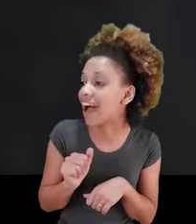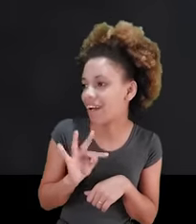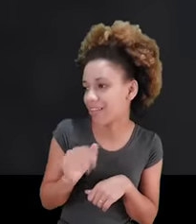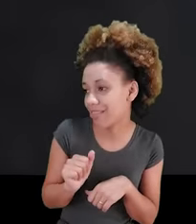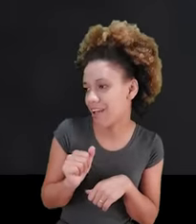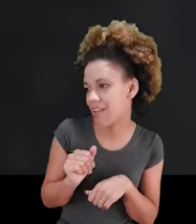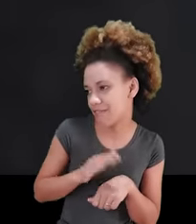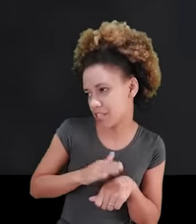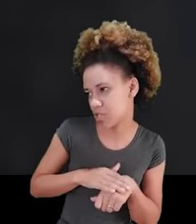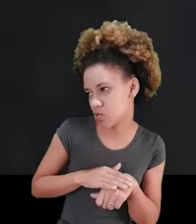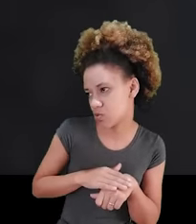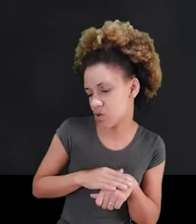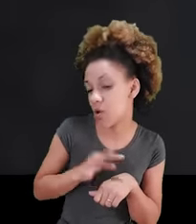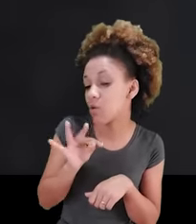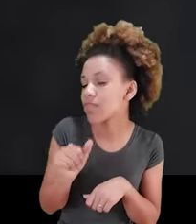é só no Alentejo que temos